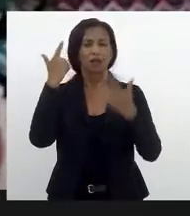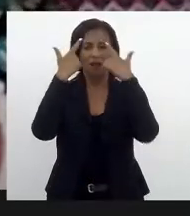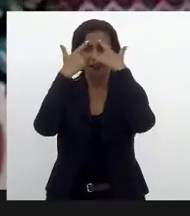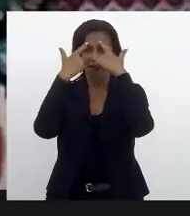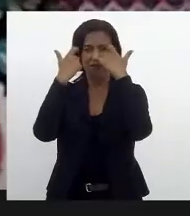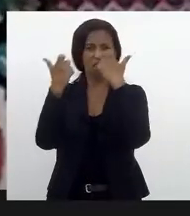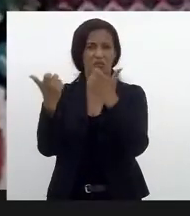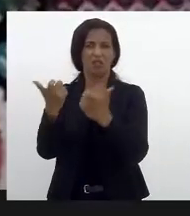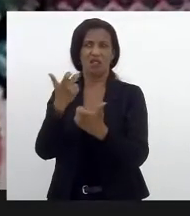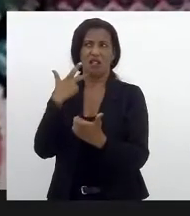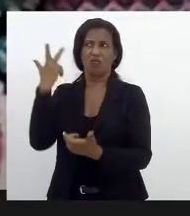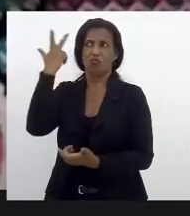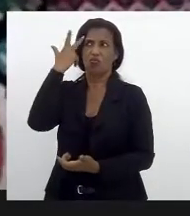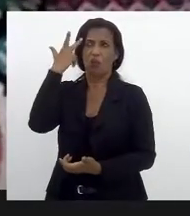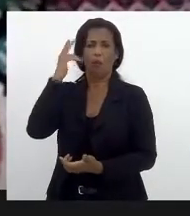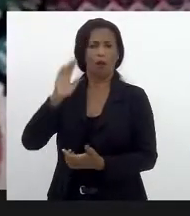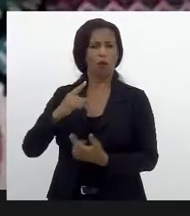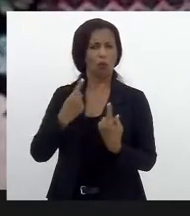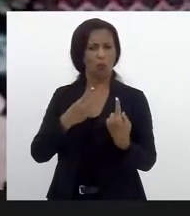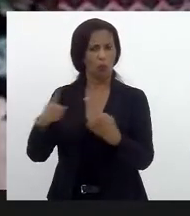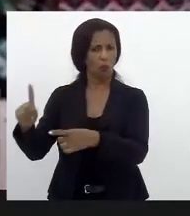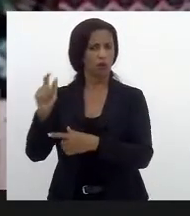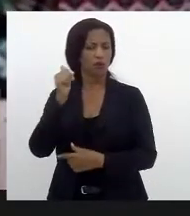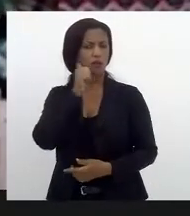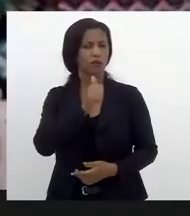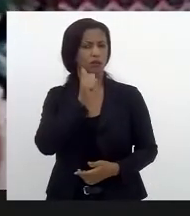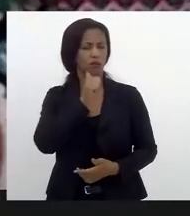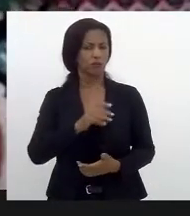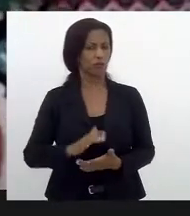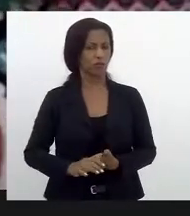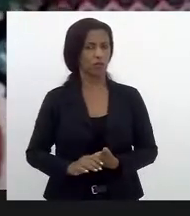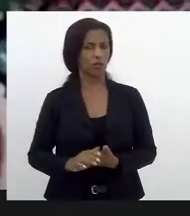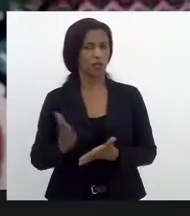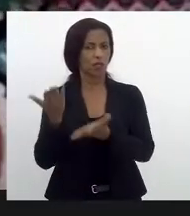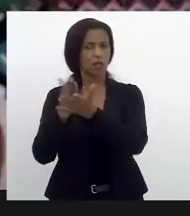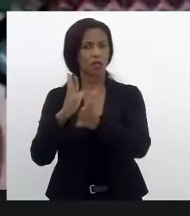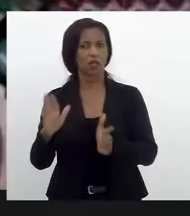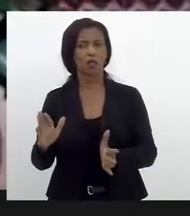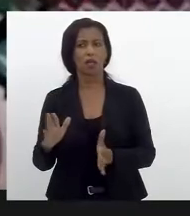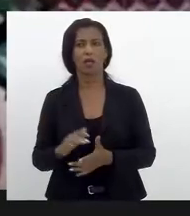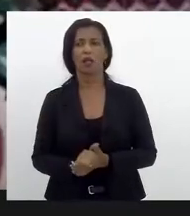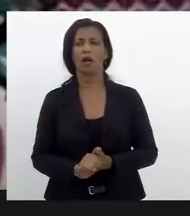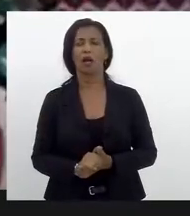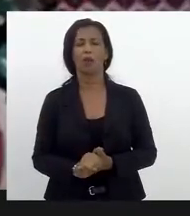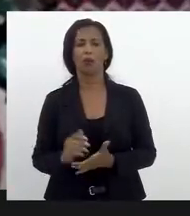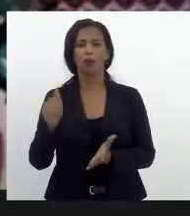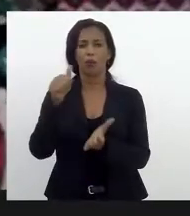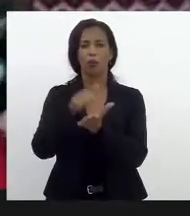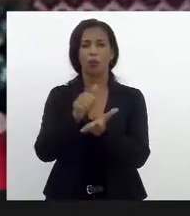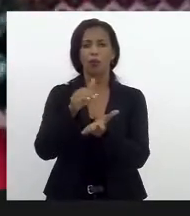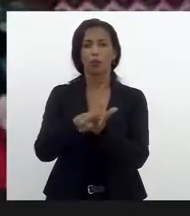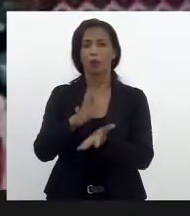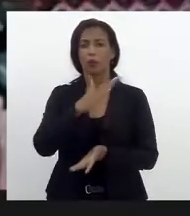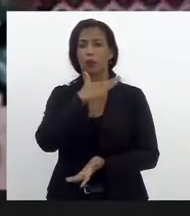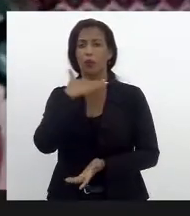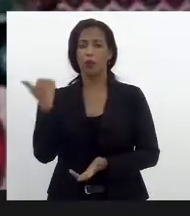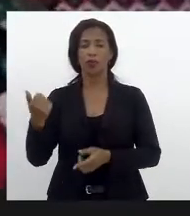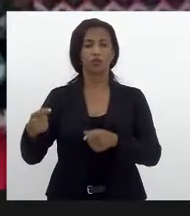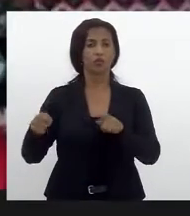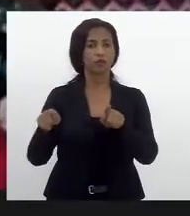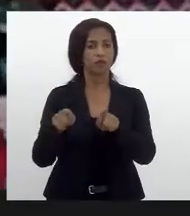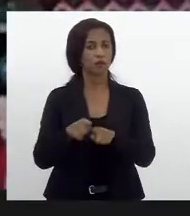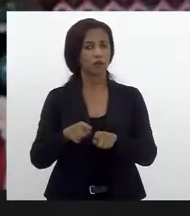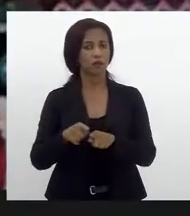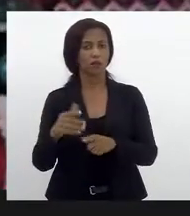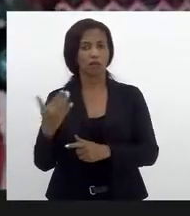violências bárbaras contra as mulheres que acabam culminando com a sua morte, por vezes